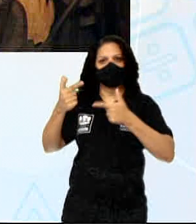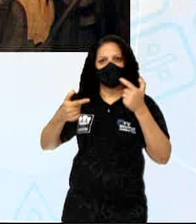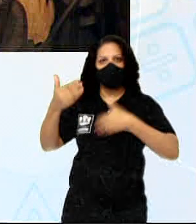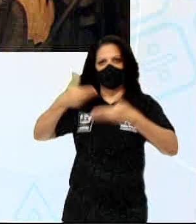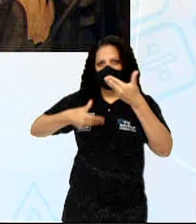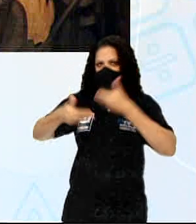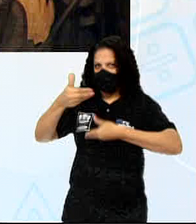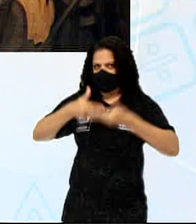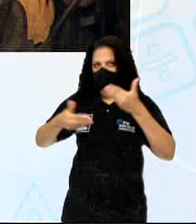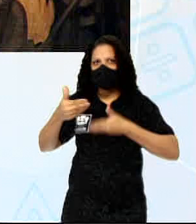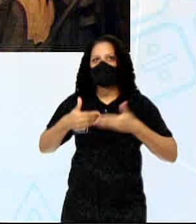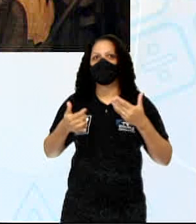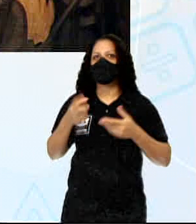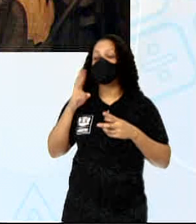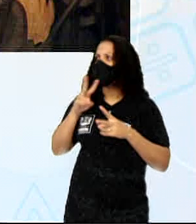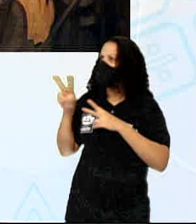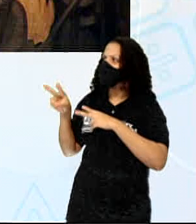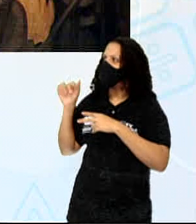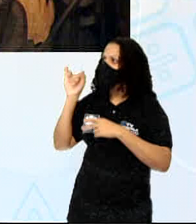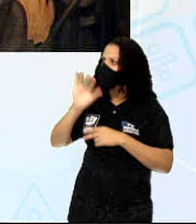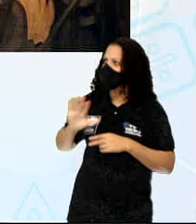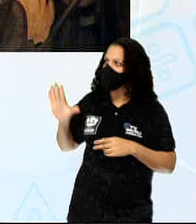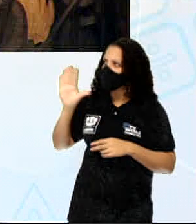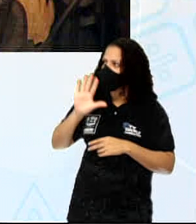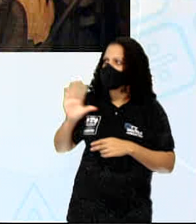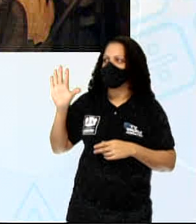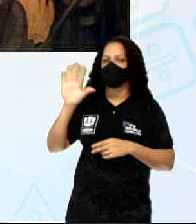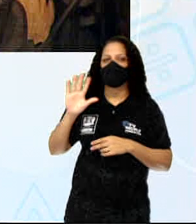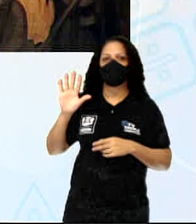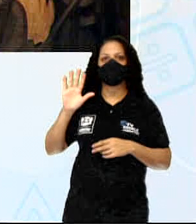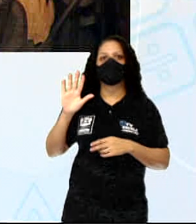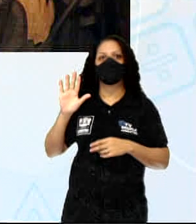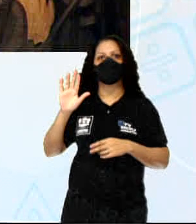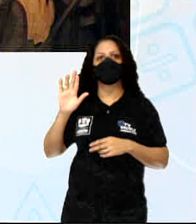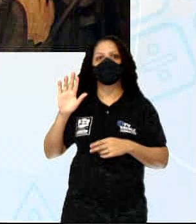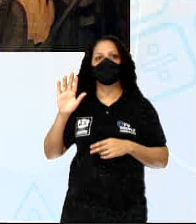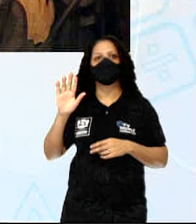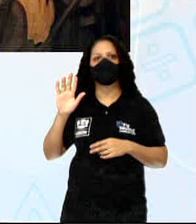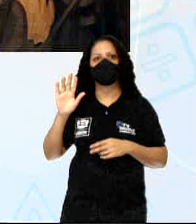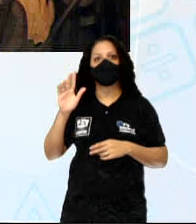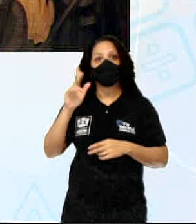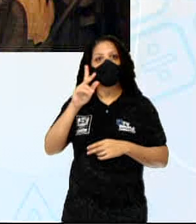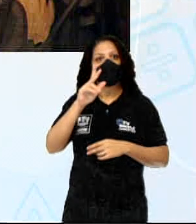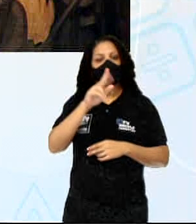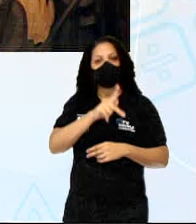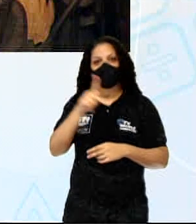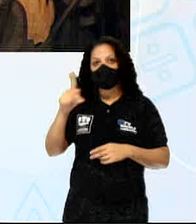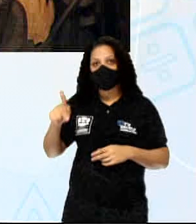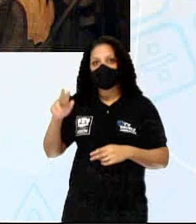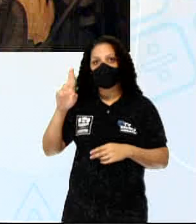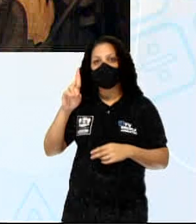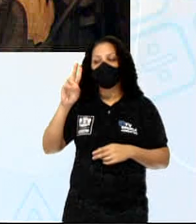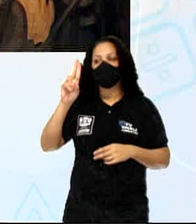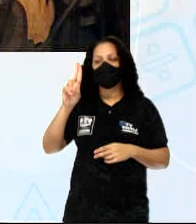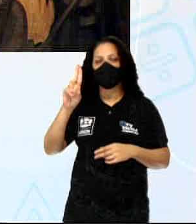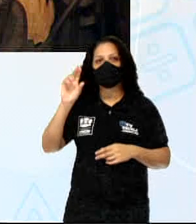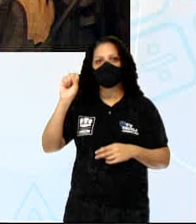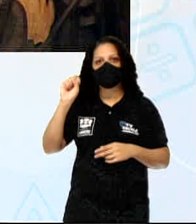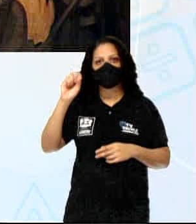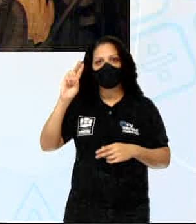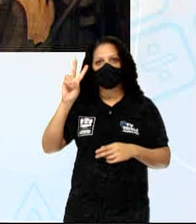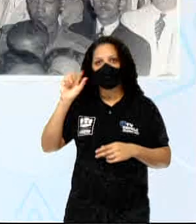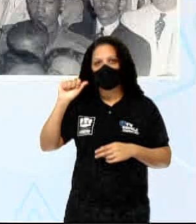passagem do presidente norte-americano Roosevelt aqui na base naval que foi instalada pelos norte-americanos